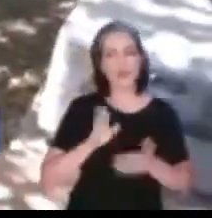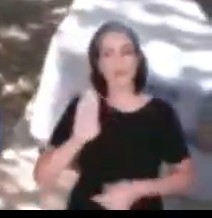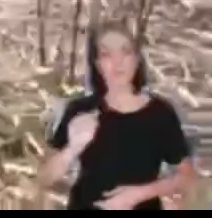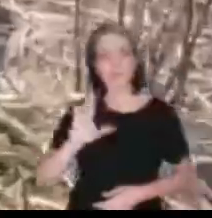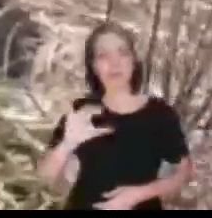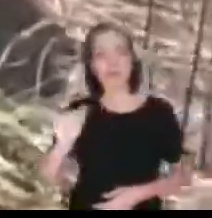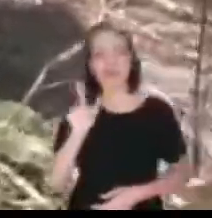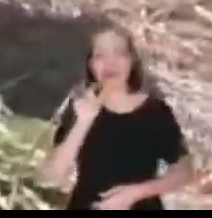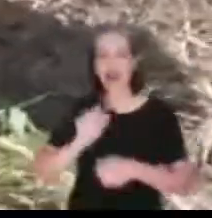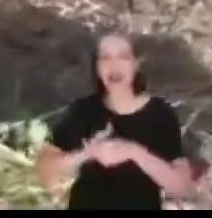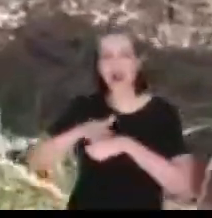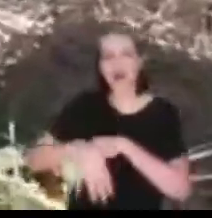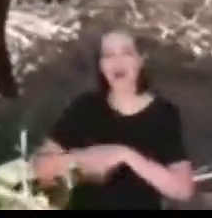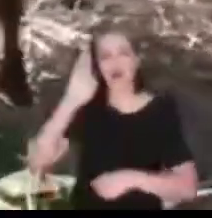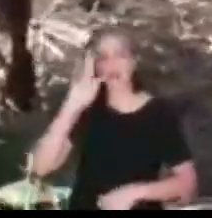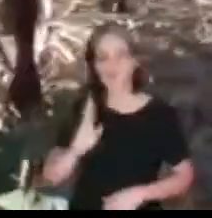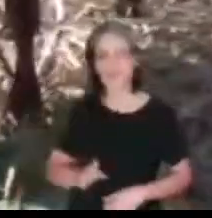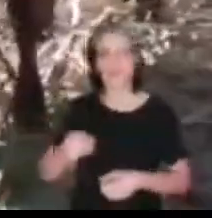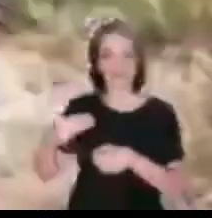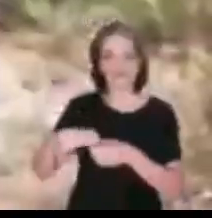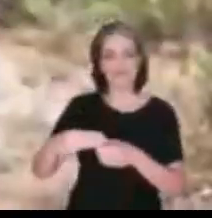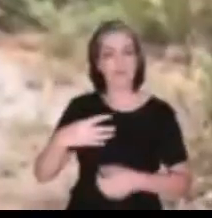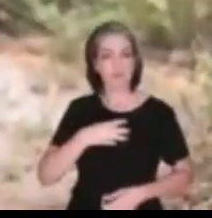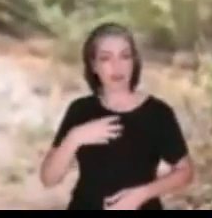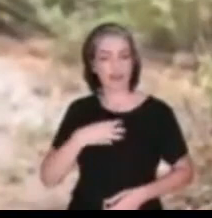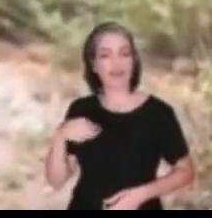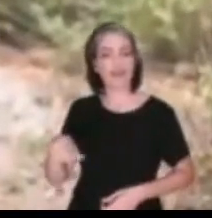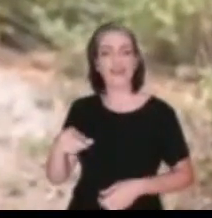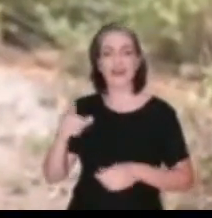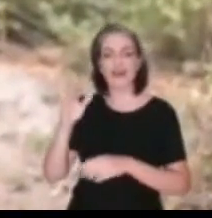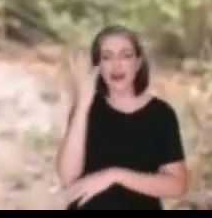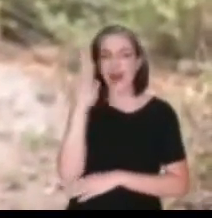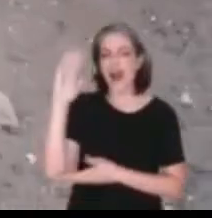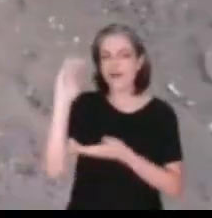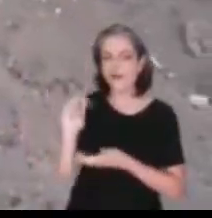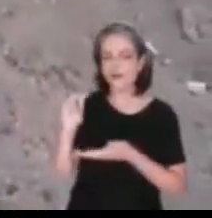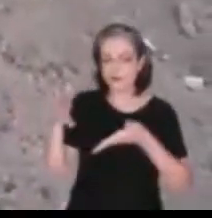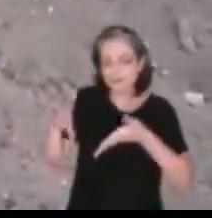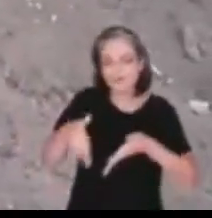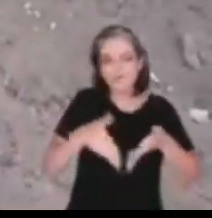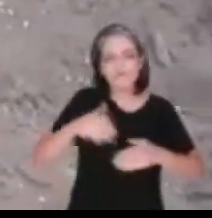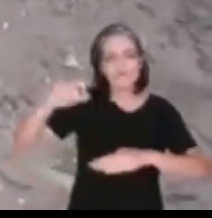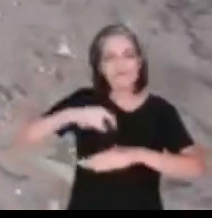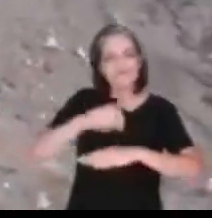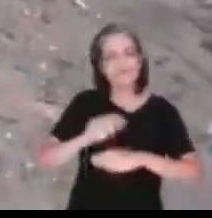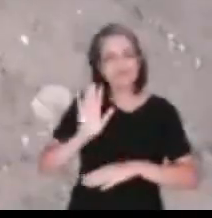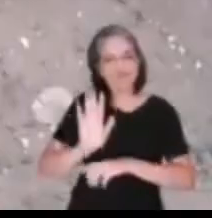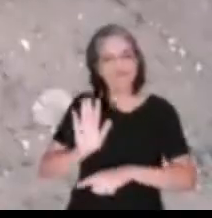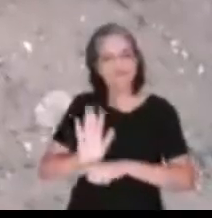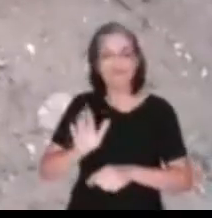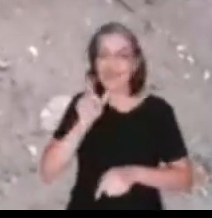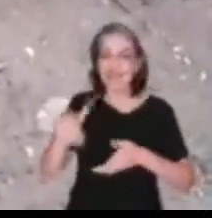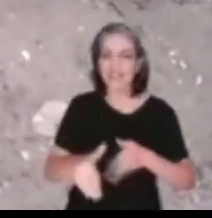pelo Brasil. Em Brejo da Brásida, na Bahia, mudas nativas da Caatinga estão sendo plantadas para revitalizar as nascentes da região.